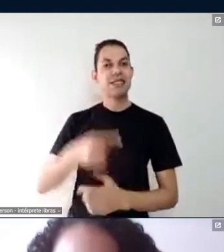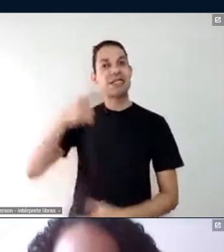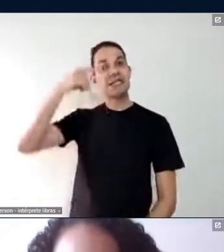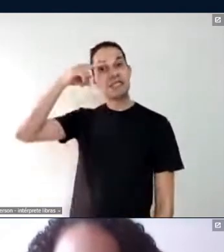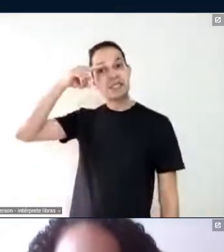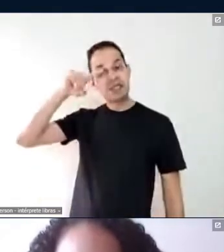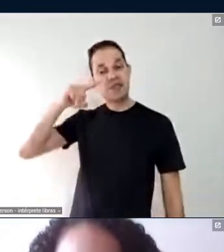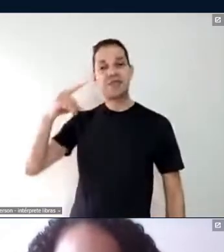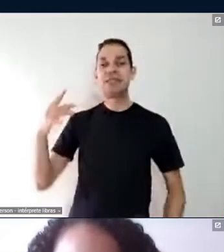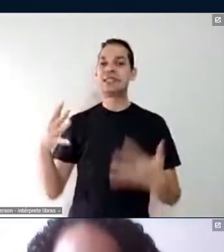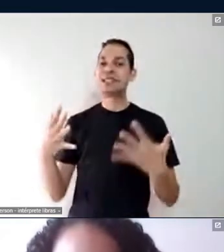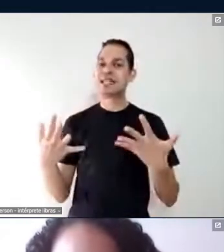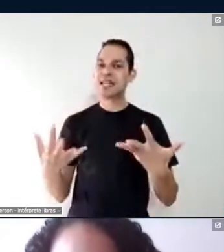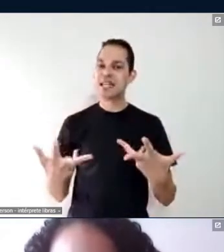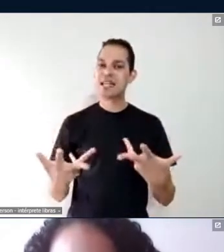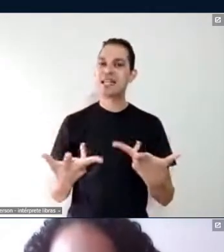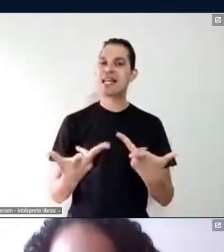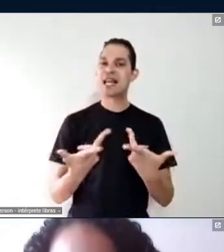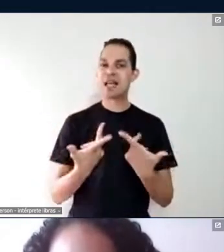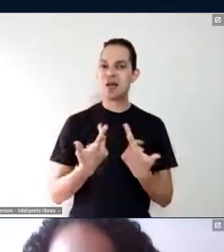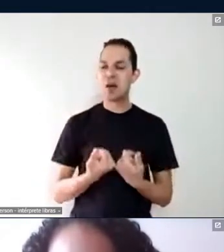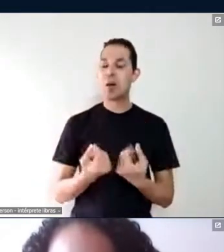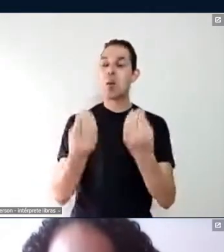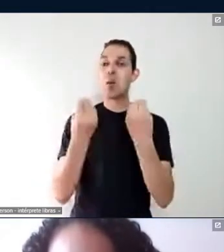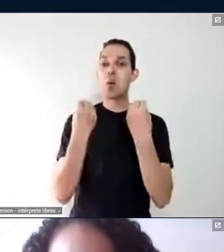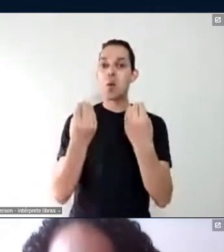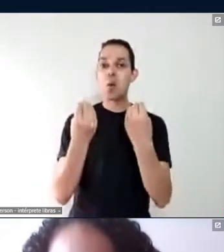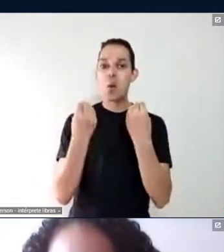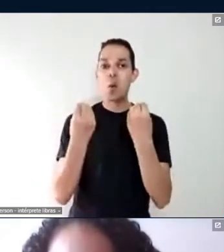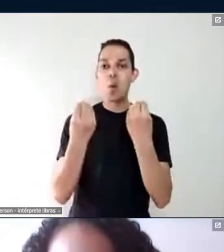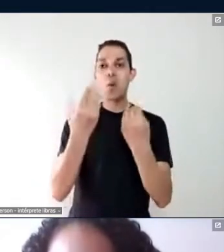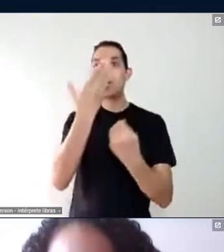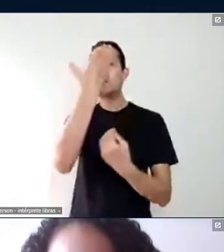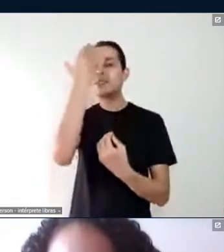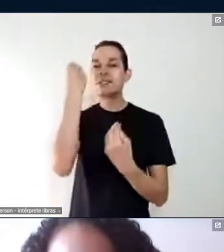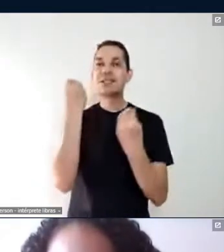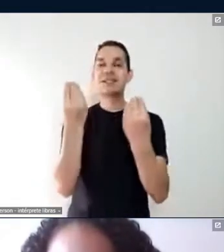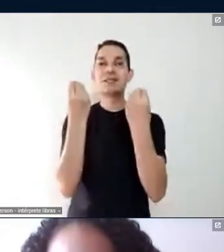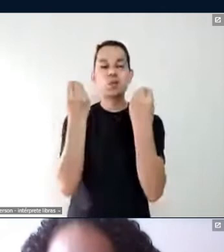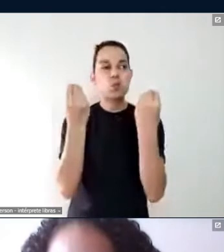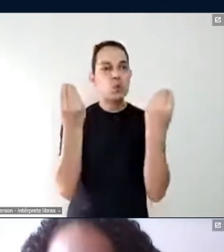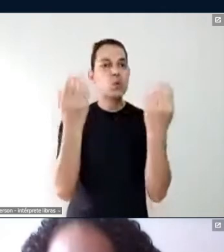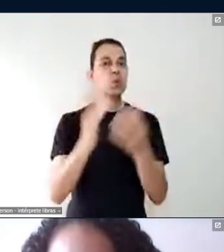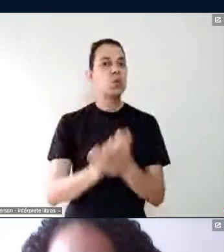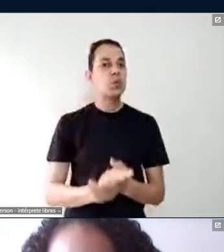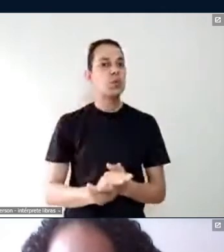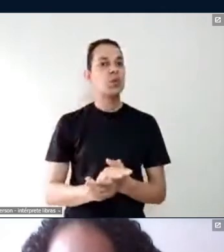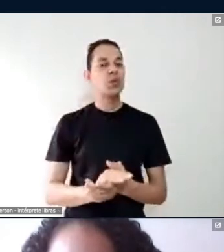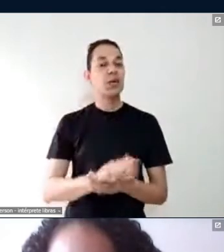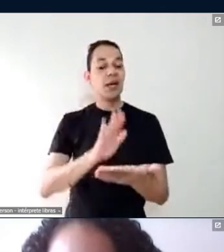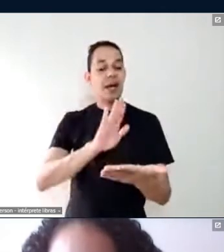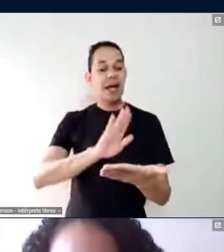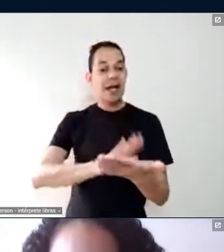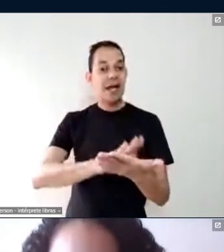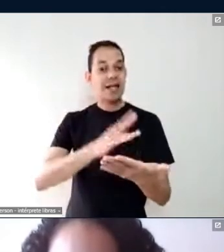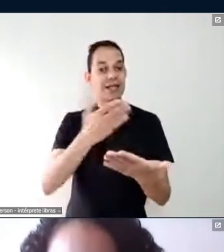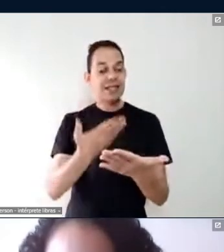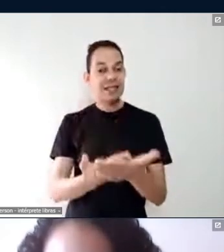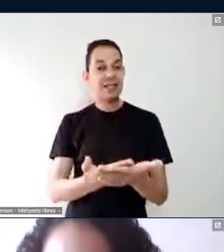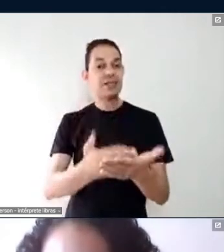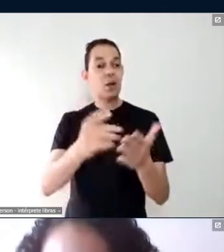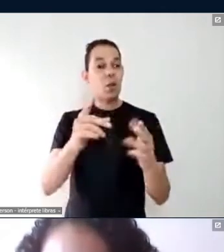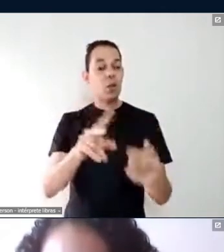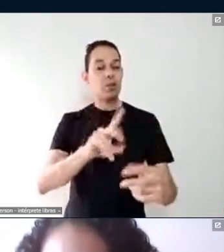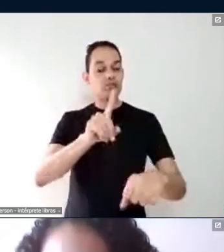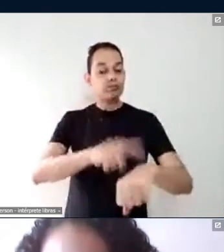pertinente. Como é que a gente pôde esquecer, Francis, a tradução afirmar a vista e as